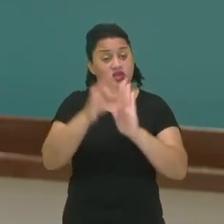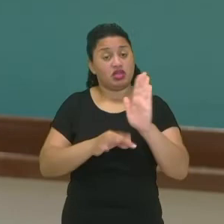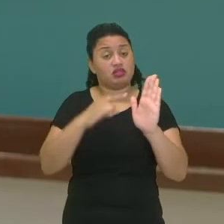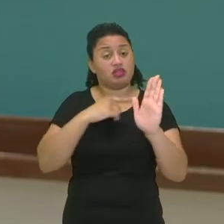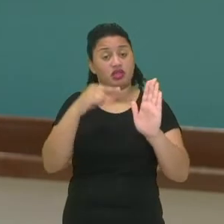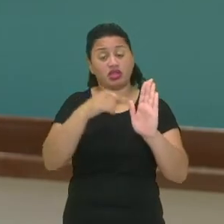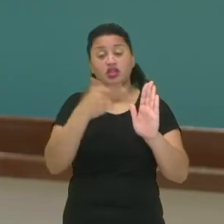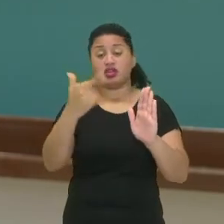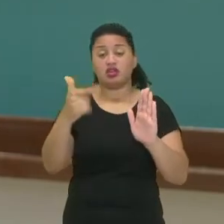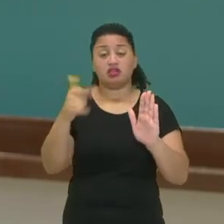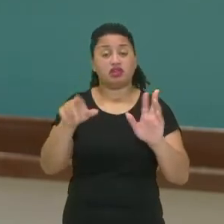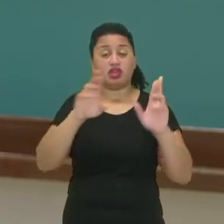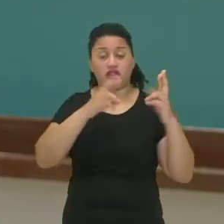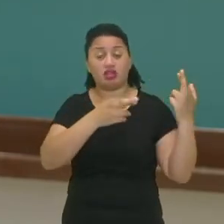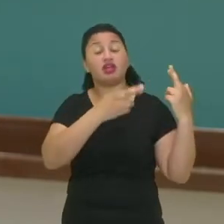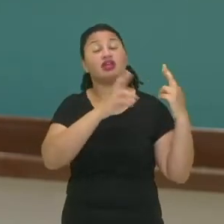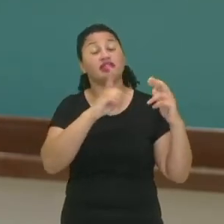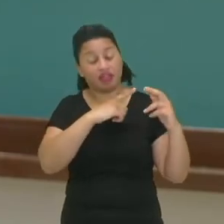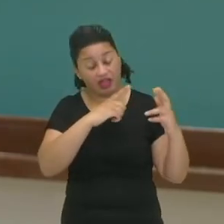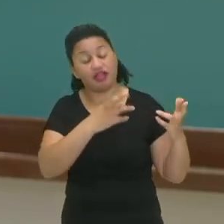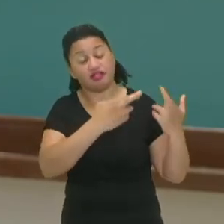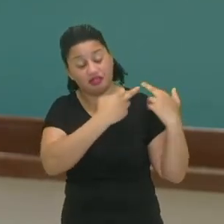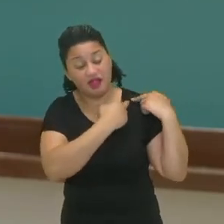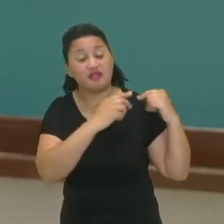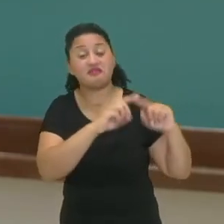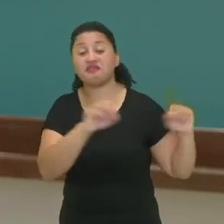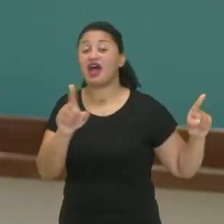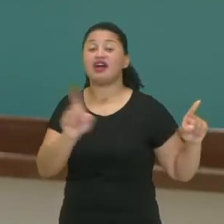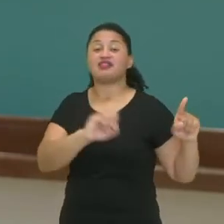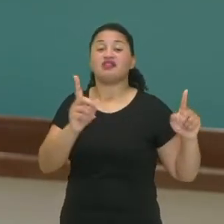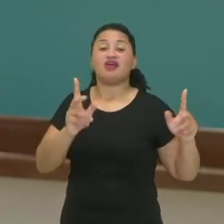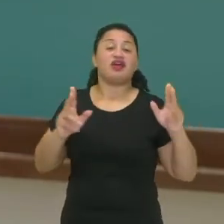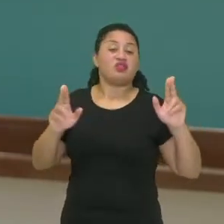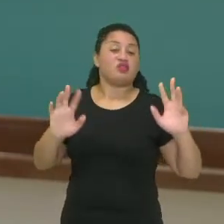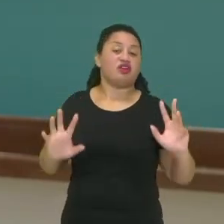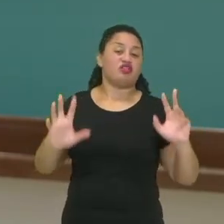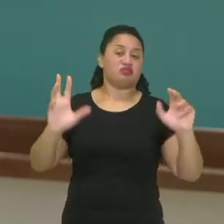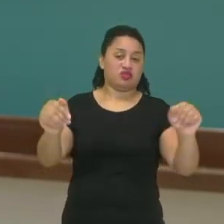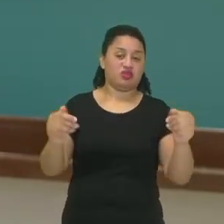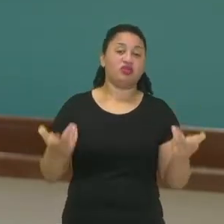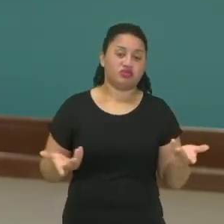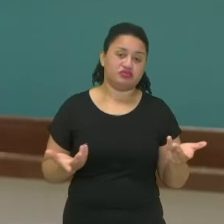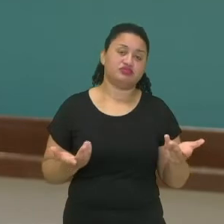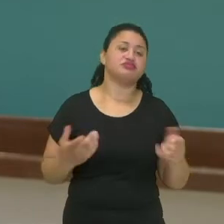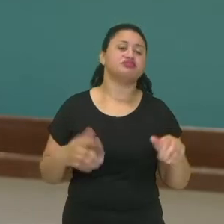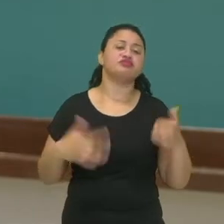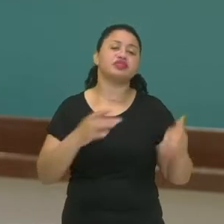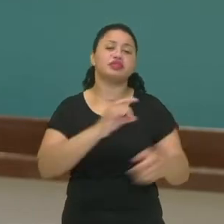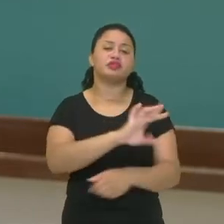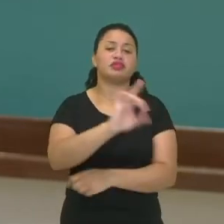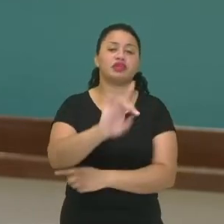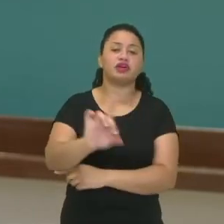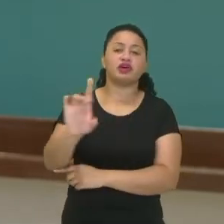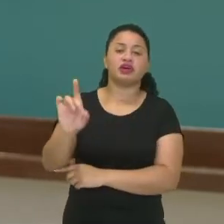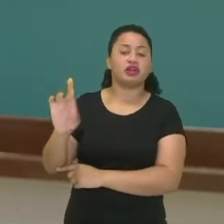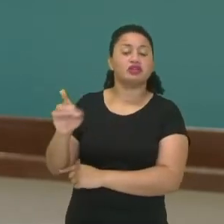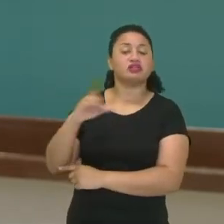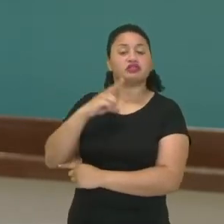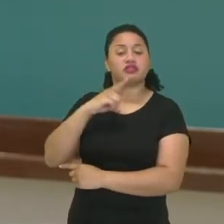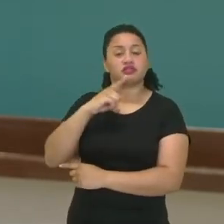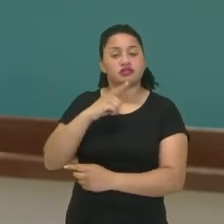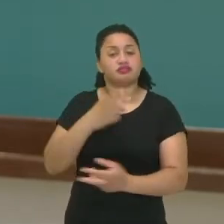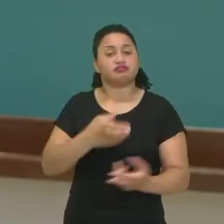todos. Aliás, que há responsabilidade, mas não a mesma, não é? Então, cada um tem a sua parte